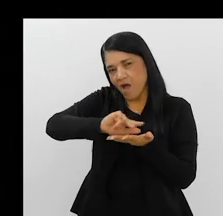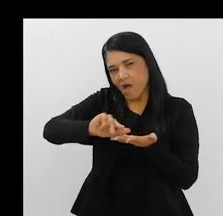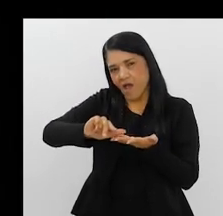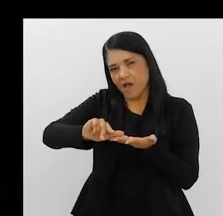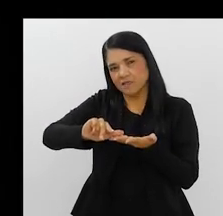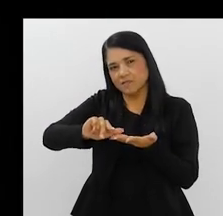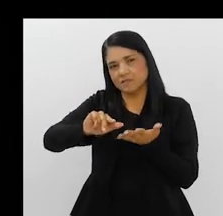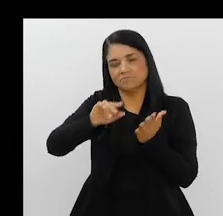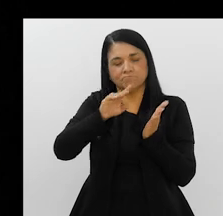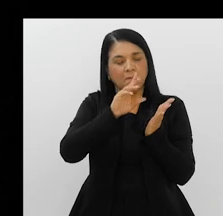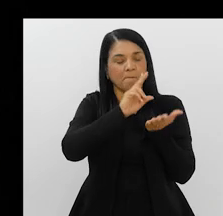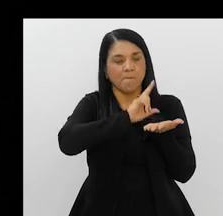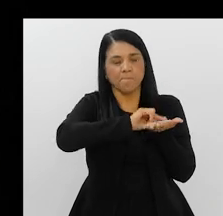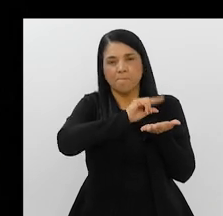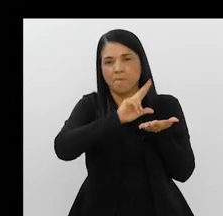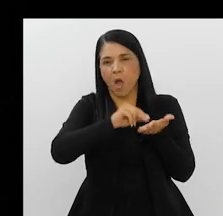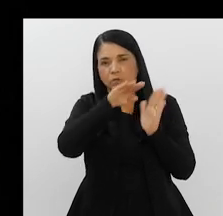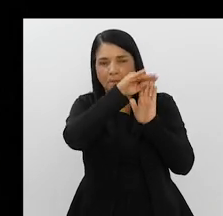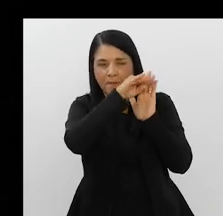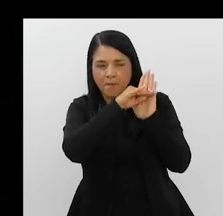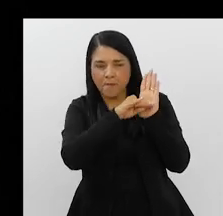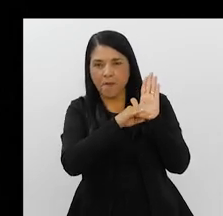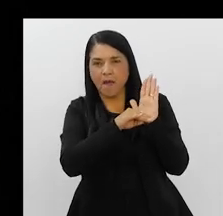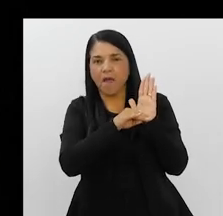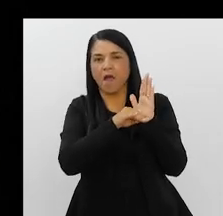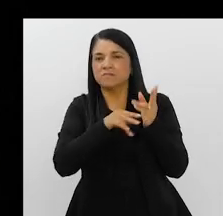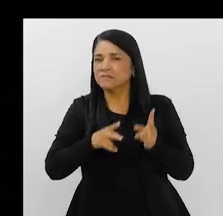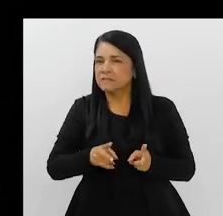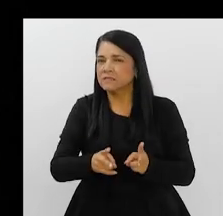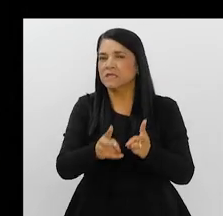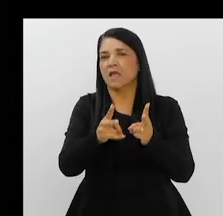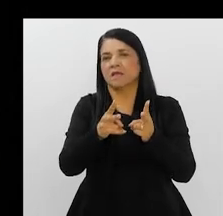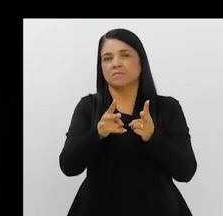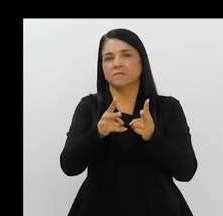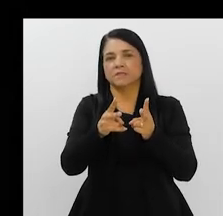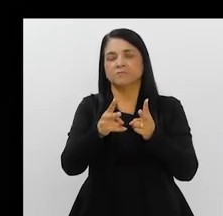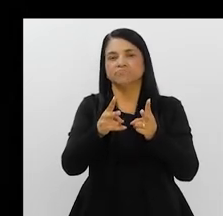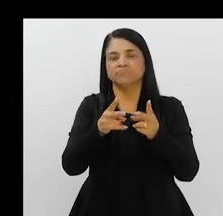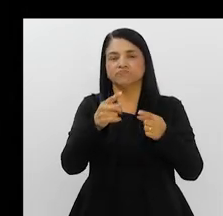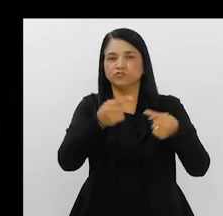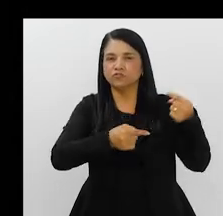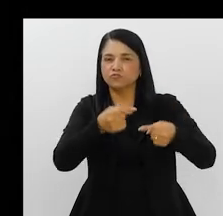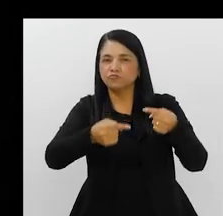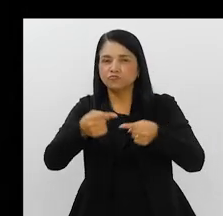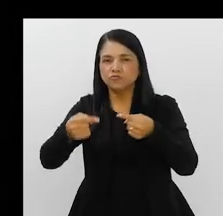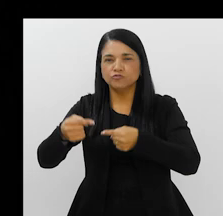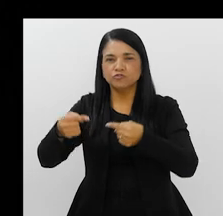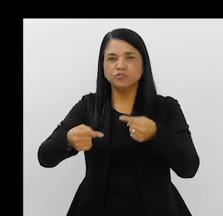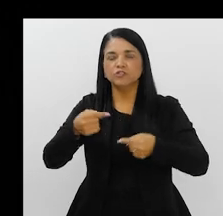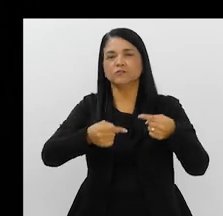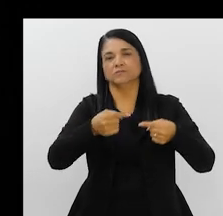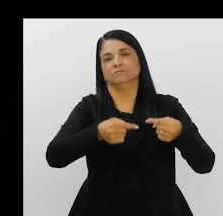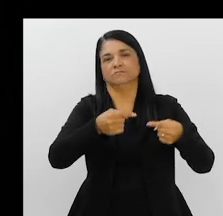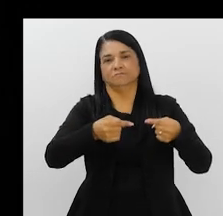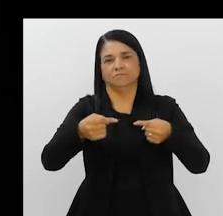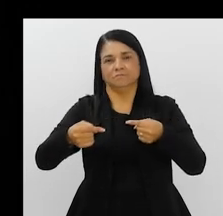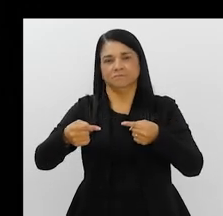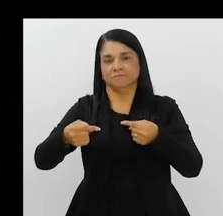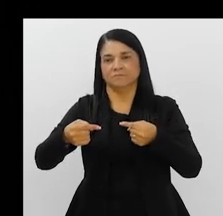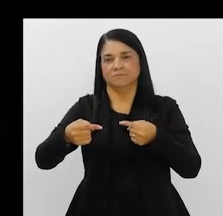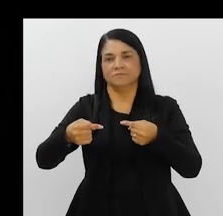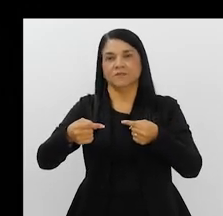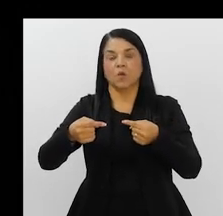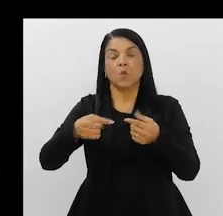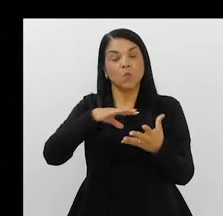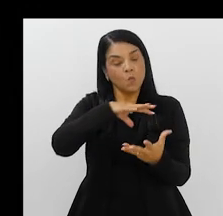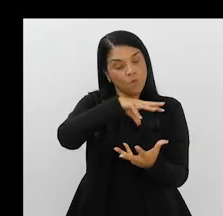um monte de pautas, né, que estão constantemente sendo levadas a público e discutidas e não